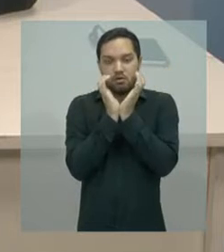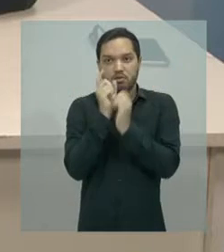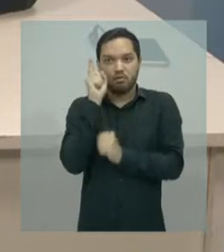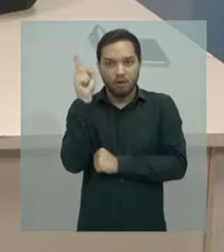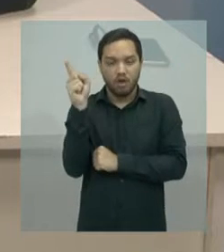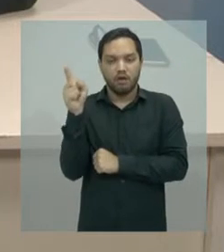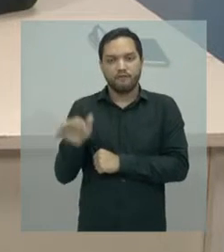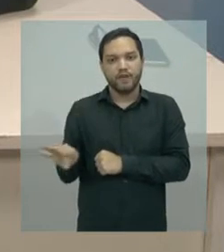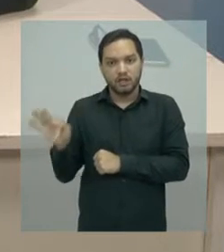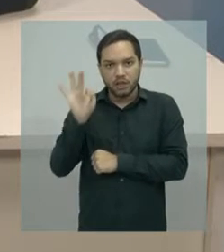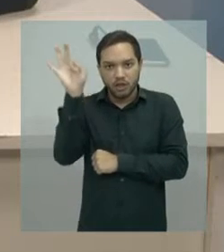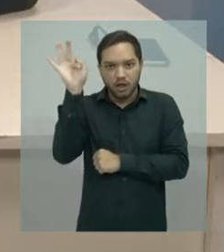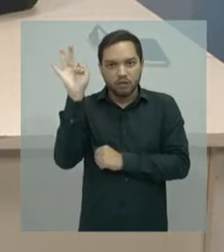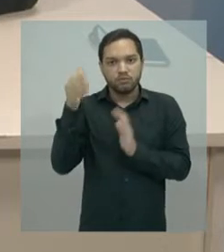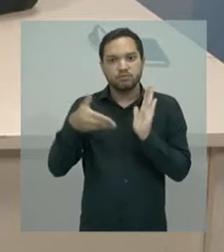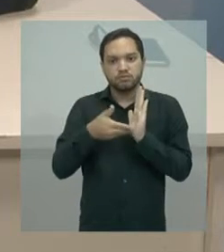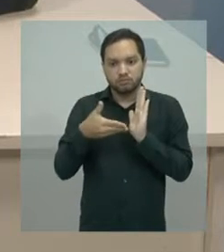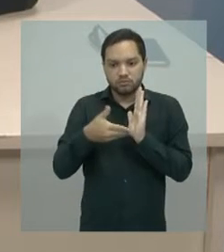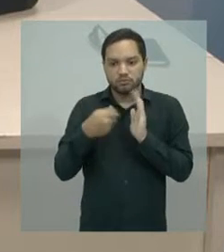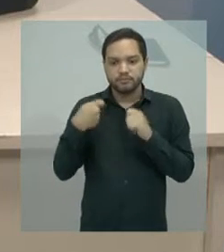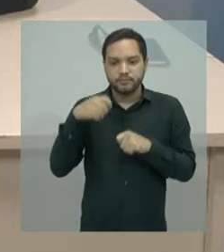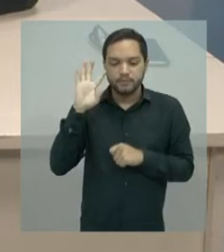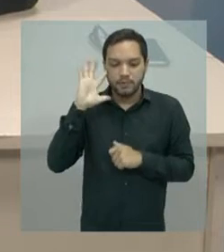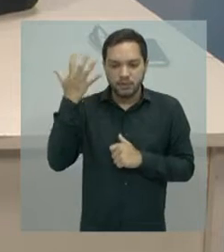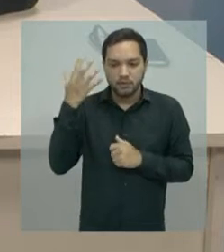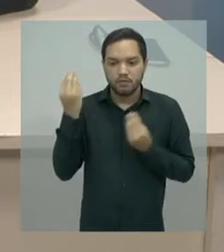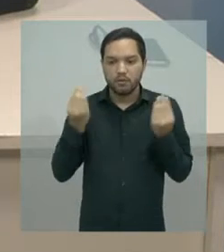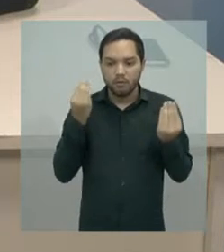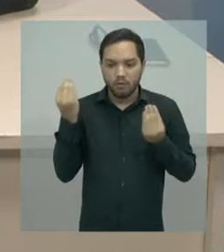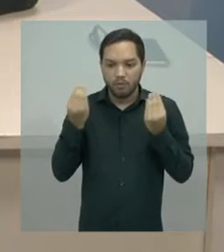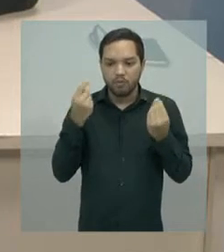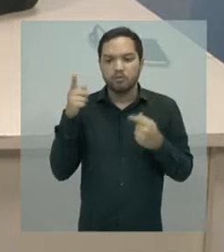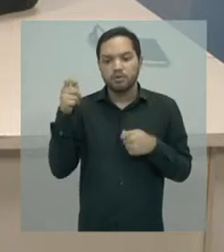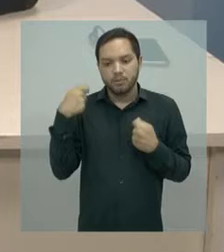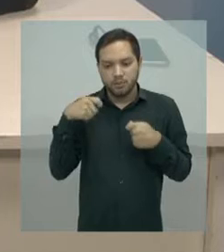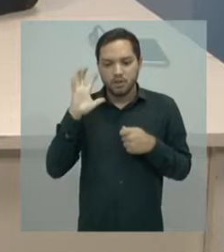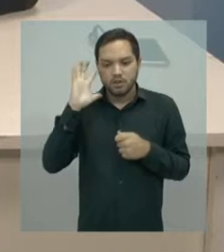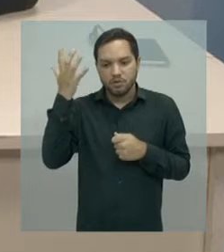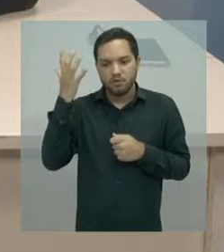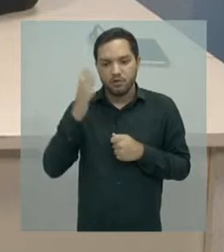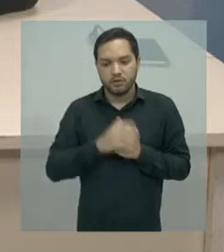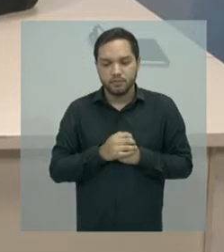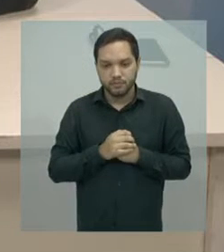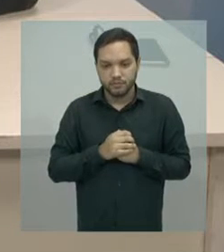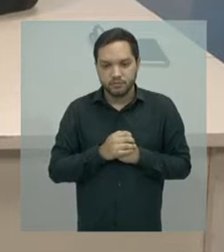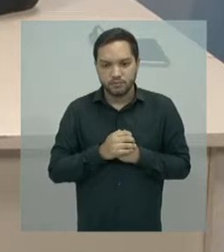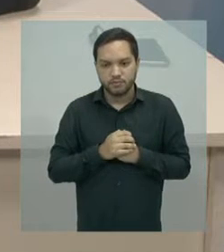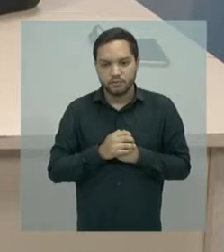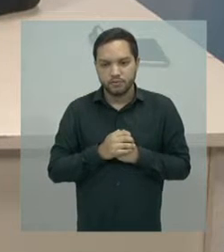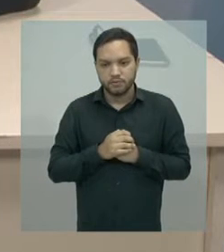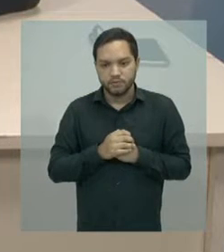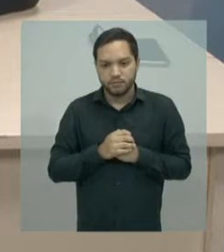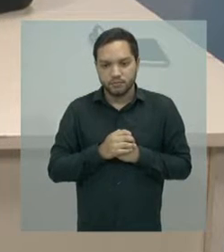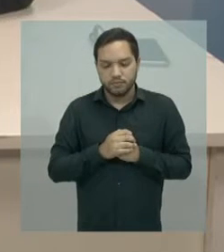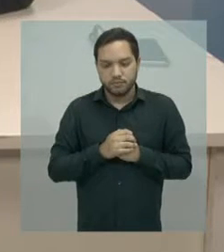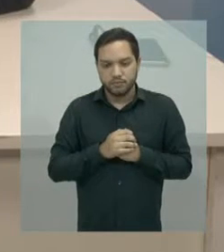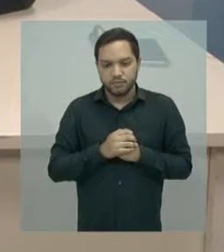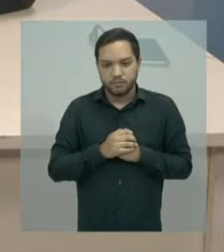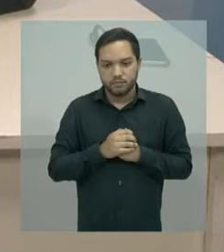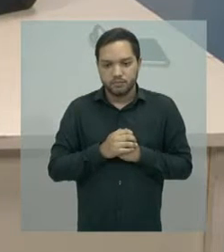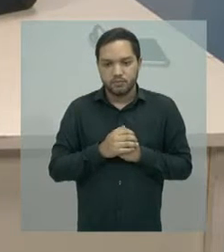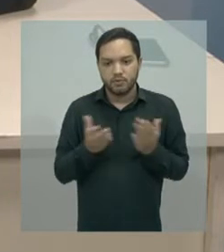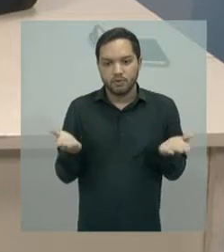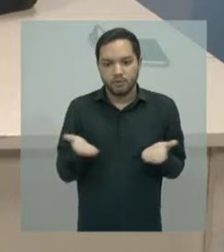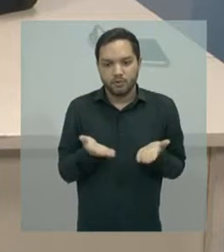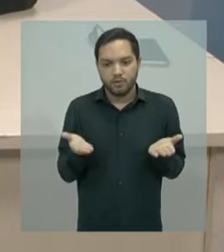né, deputado? Com certeza. A nossa bancada federal tem que definir se envolver nisso. essa mais uma pendência para elas, né? Já que está nessa crise